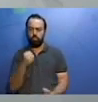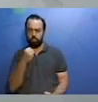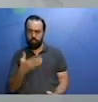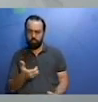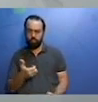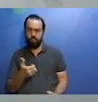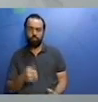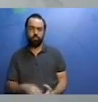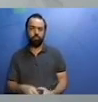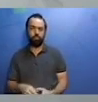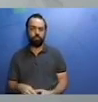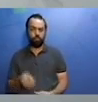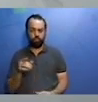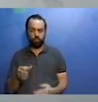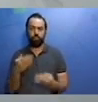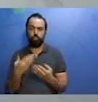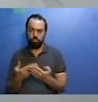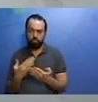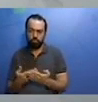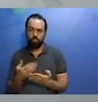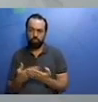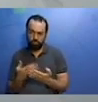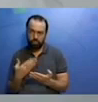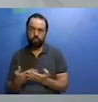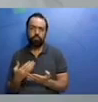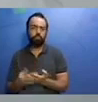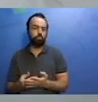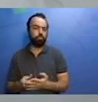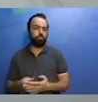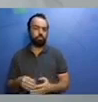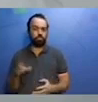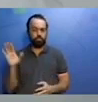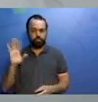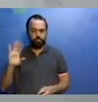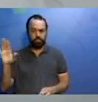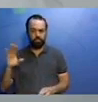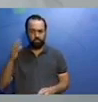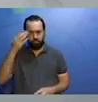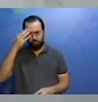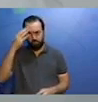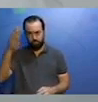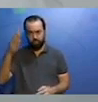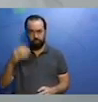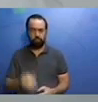bastante conteúdo aí para vocês estudarem e nós nos vemos na nossa próxima aula.